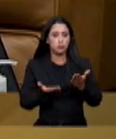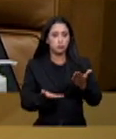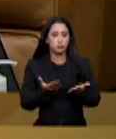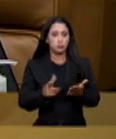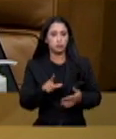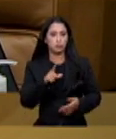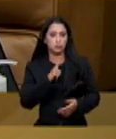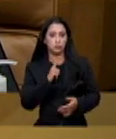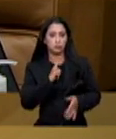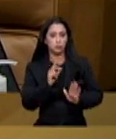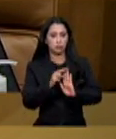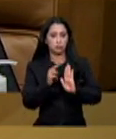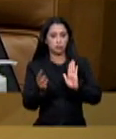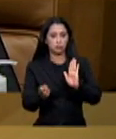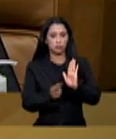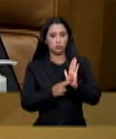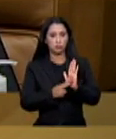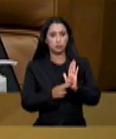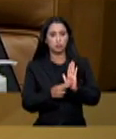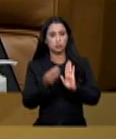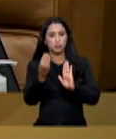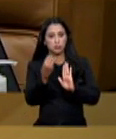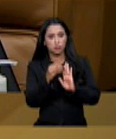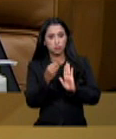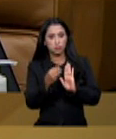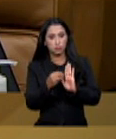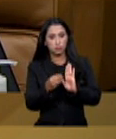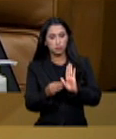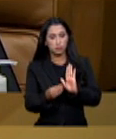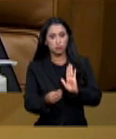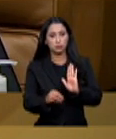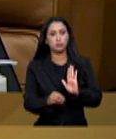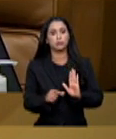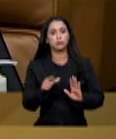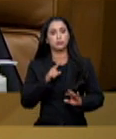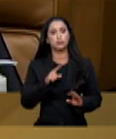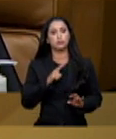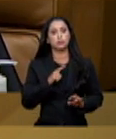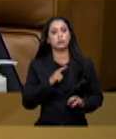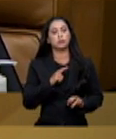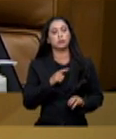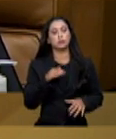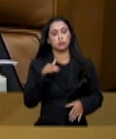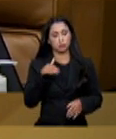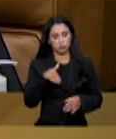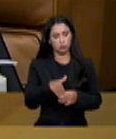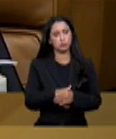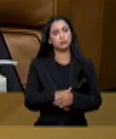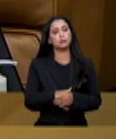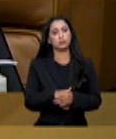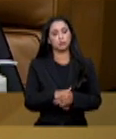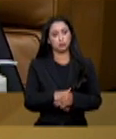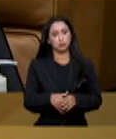norma, aqueles elementos elencados na parte dispositiva do voto